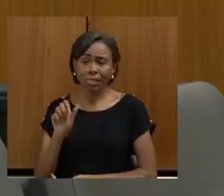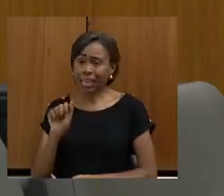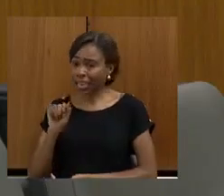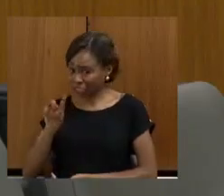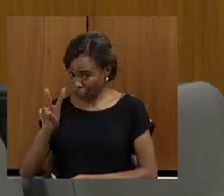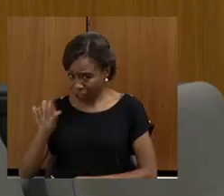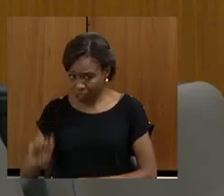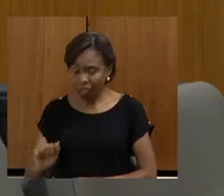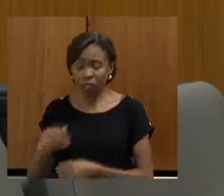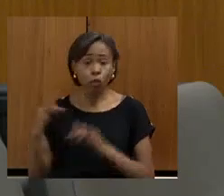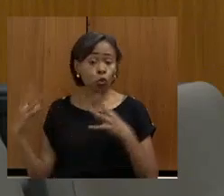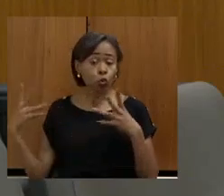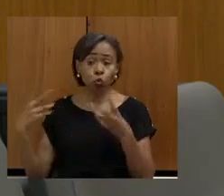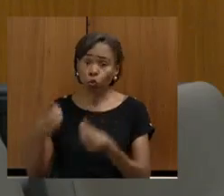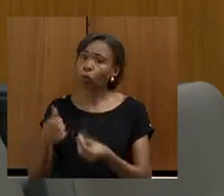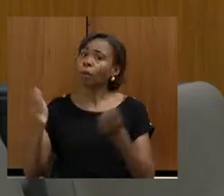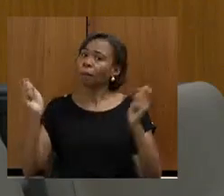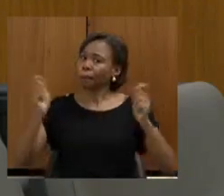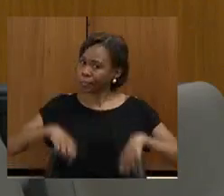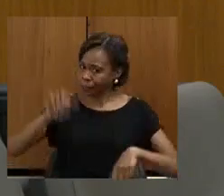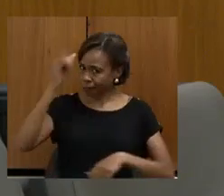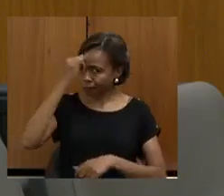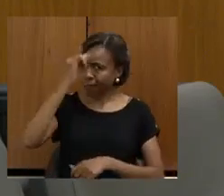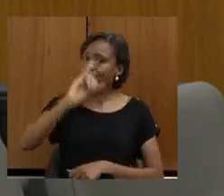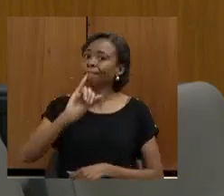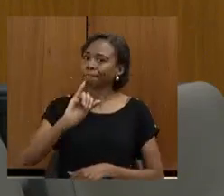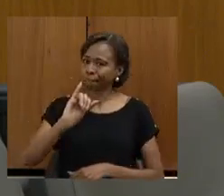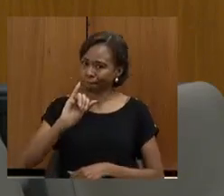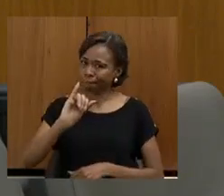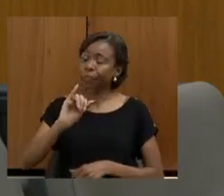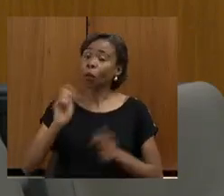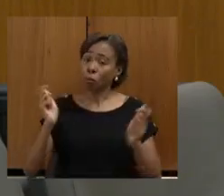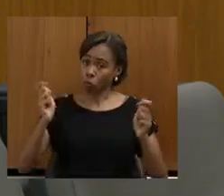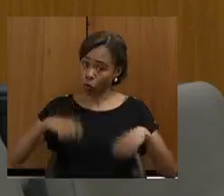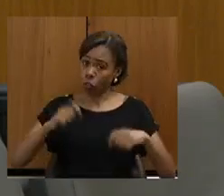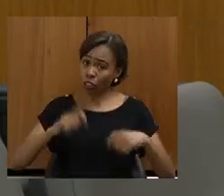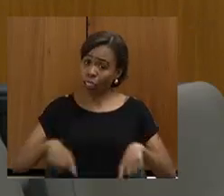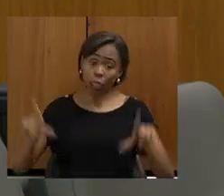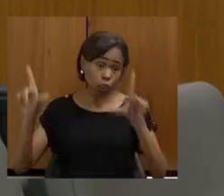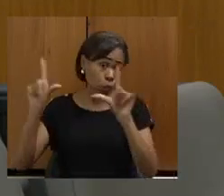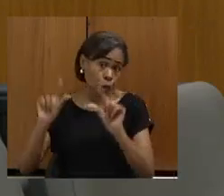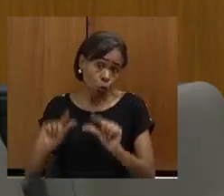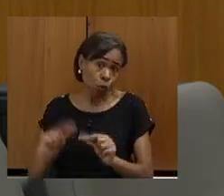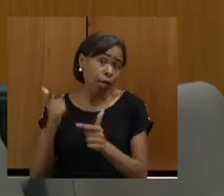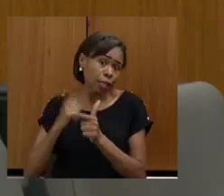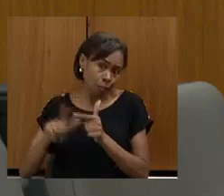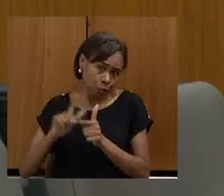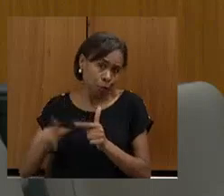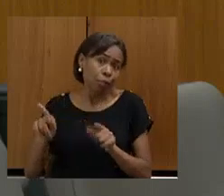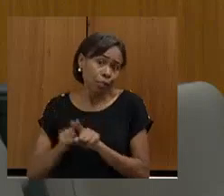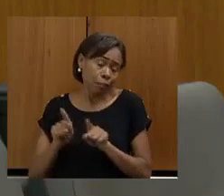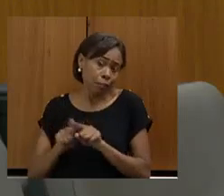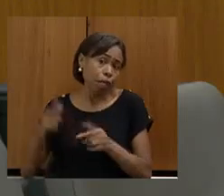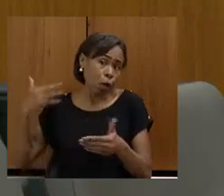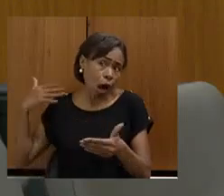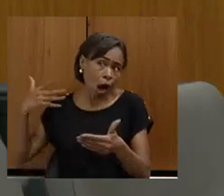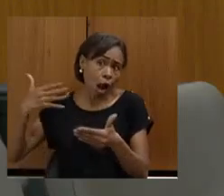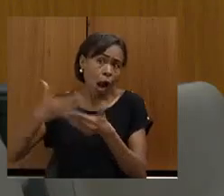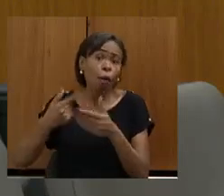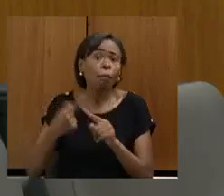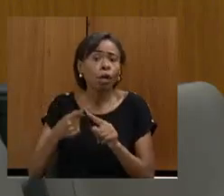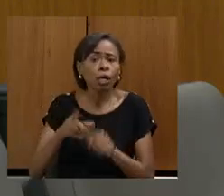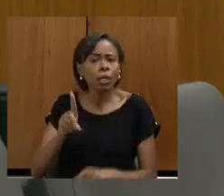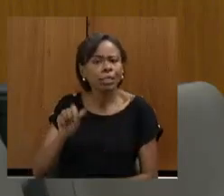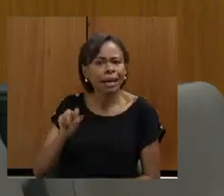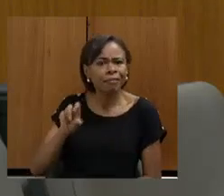poderiam ter sido evitados. Poderiam ter sido reduzidos também ao longo do prazo, já que o Davi vem apresentando